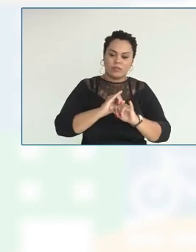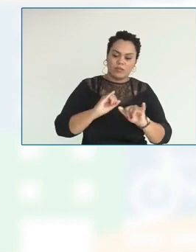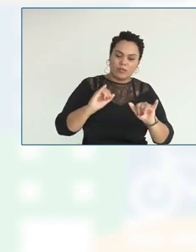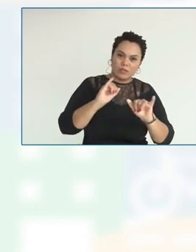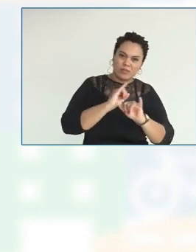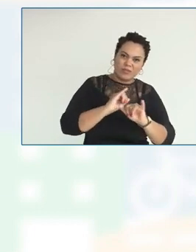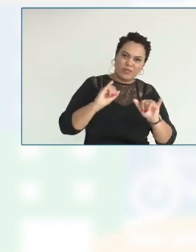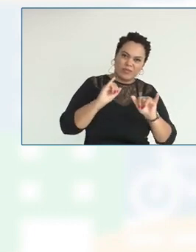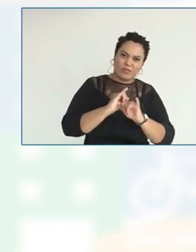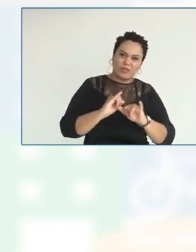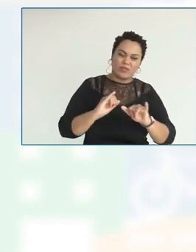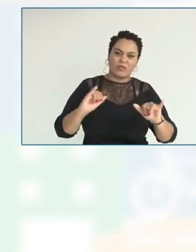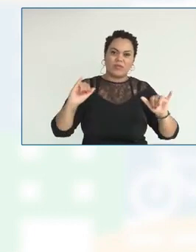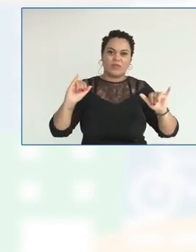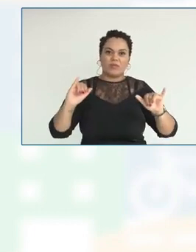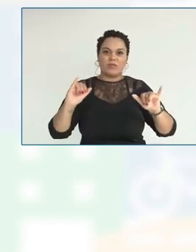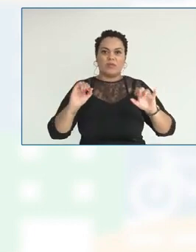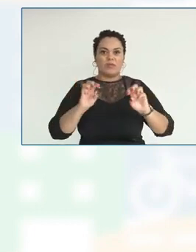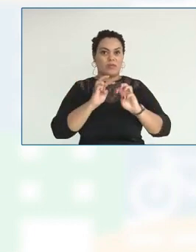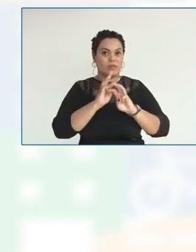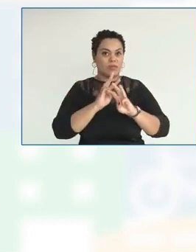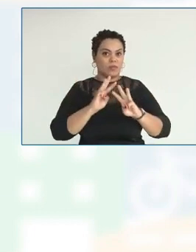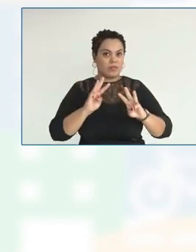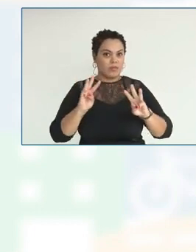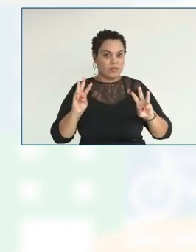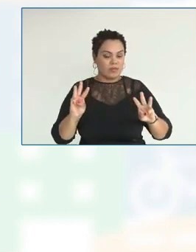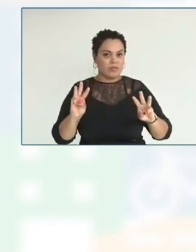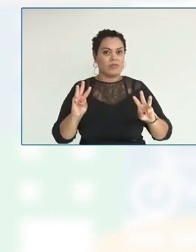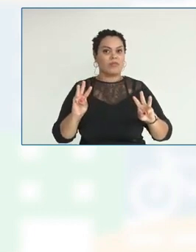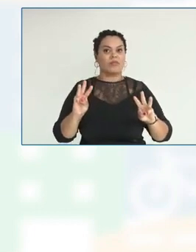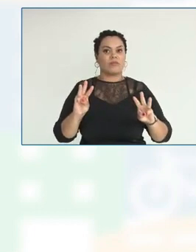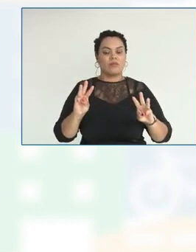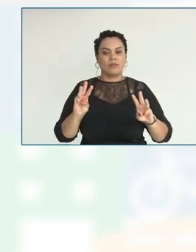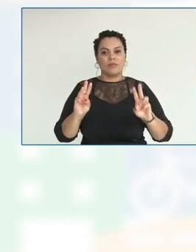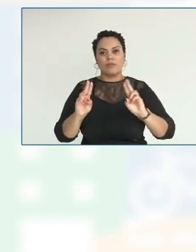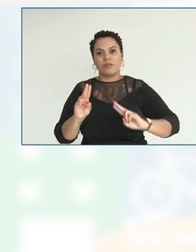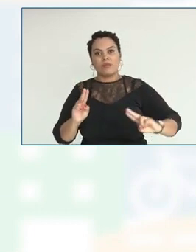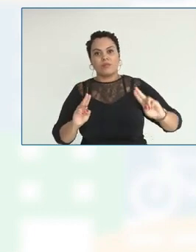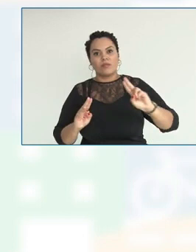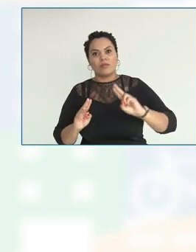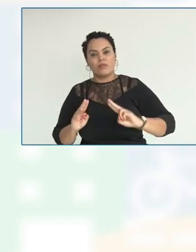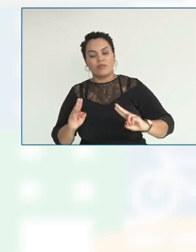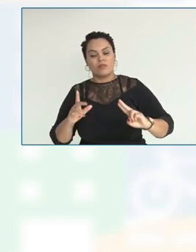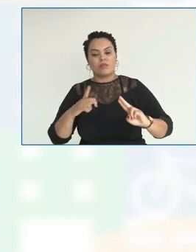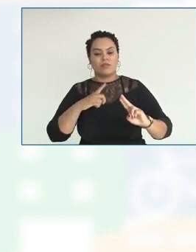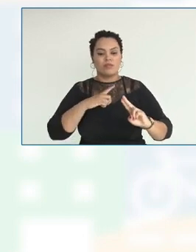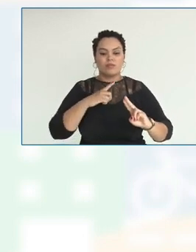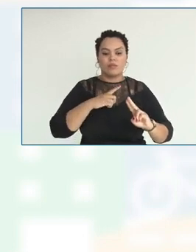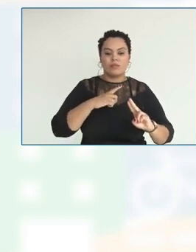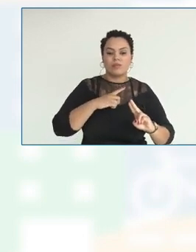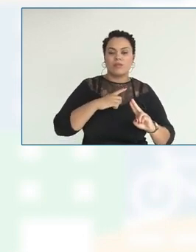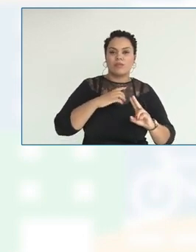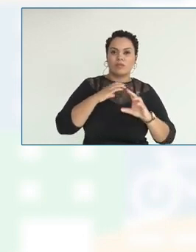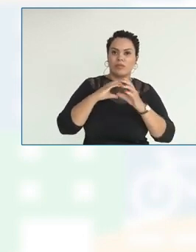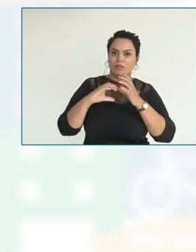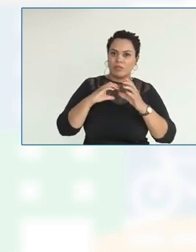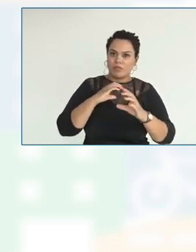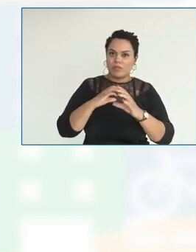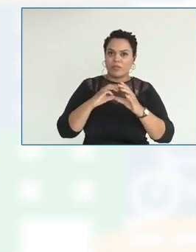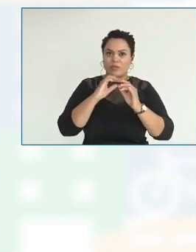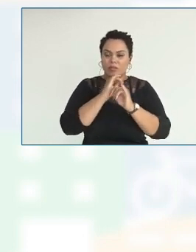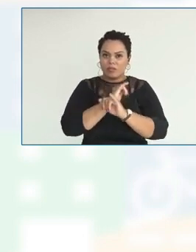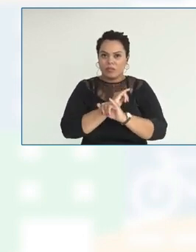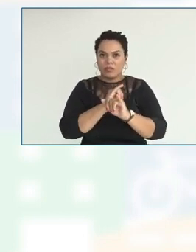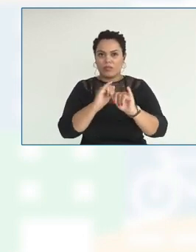site do programa em que lá nós fazemos atividades de comunicação de massa. Tá?